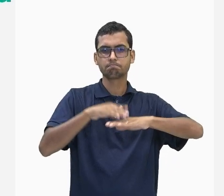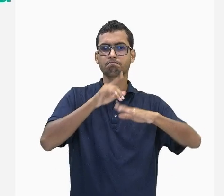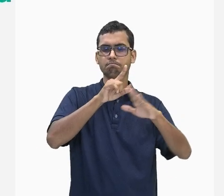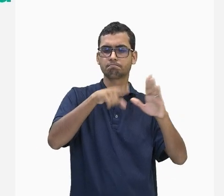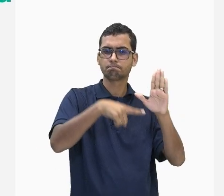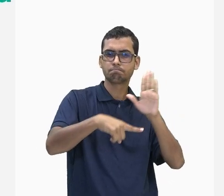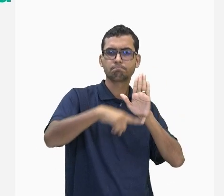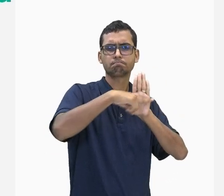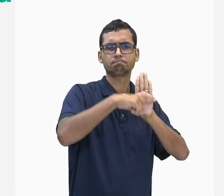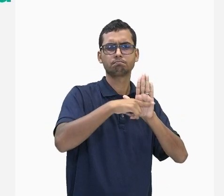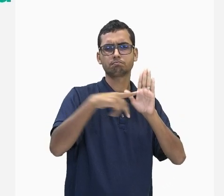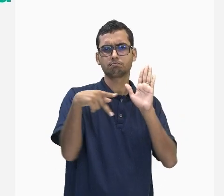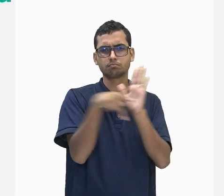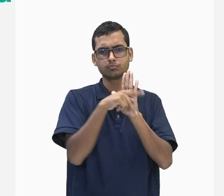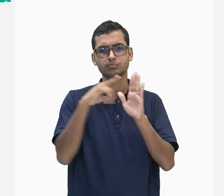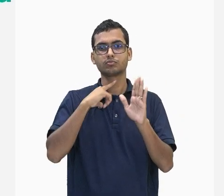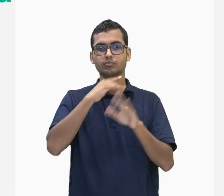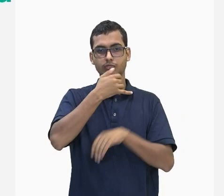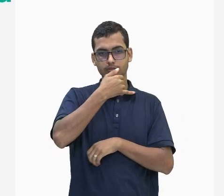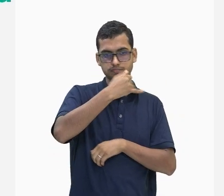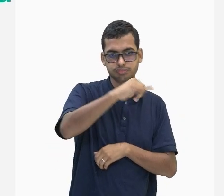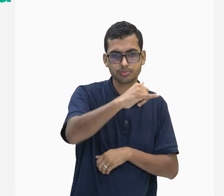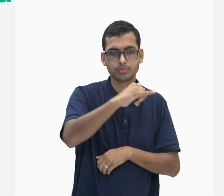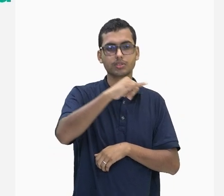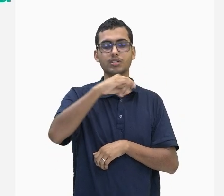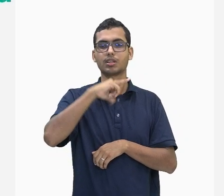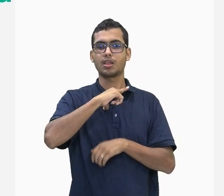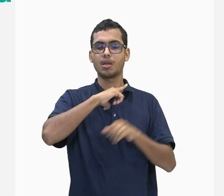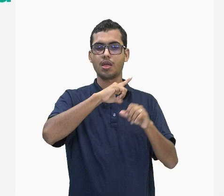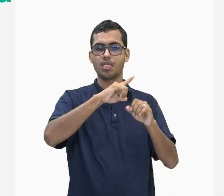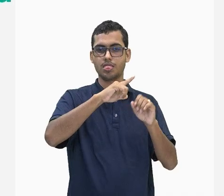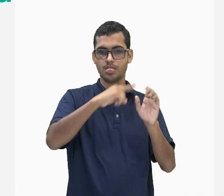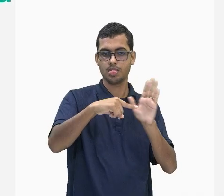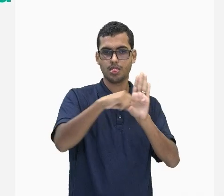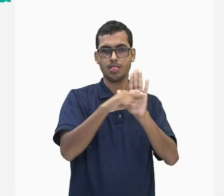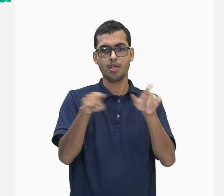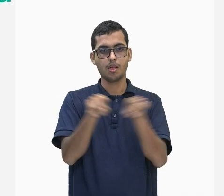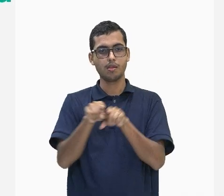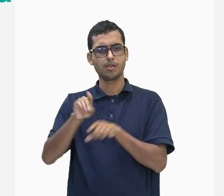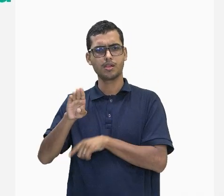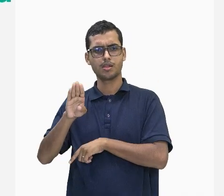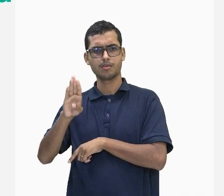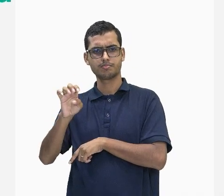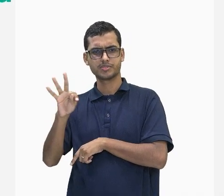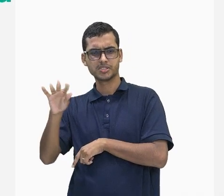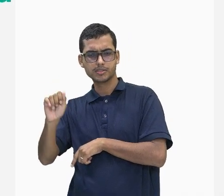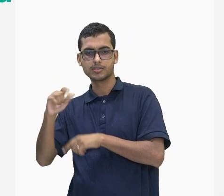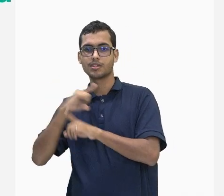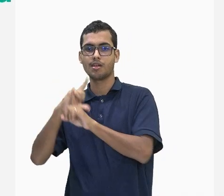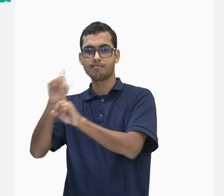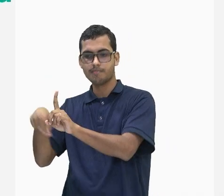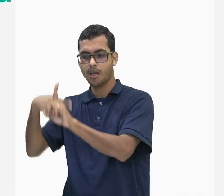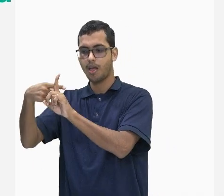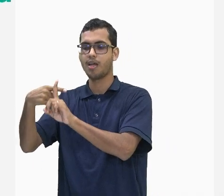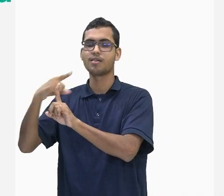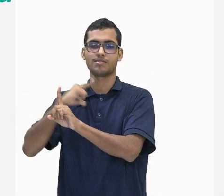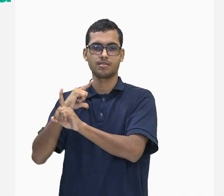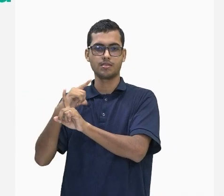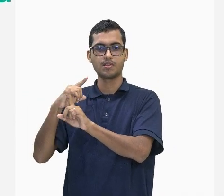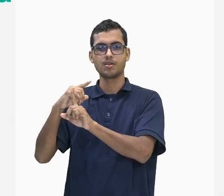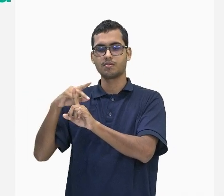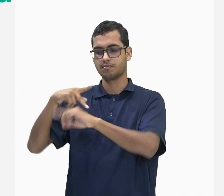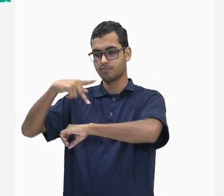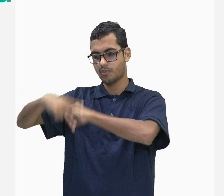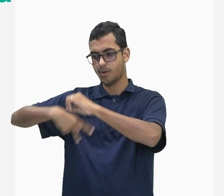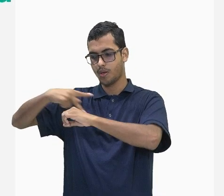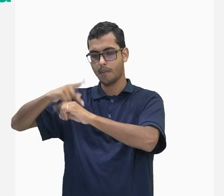de radiação deveria ter carga positiva. Já as partículas beta, atraída pela placa positiva e desviada em sua